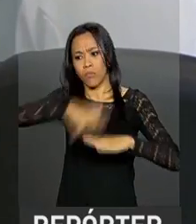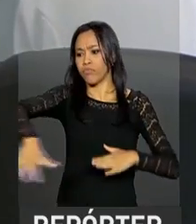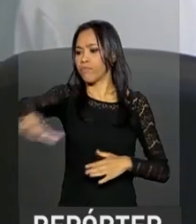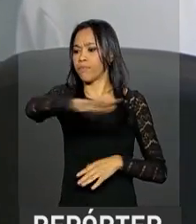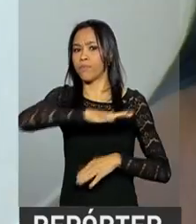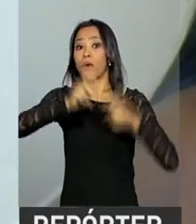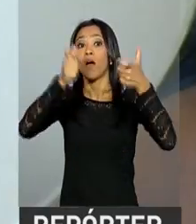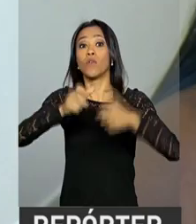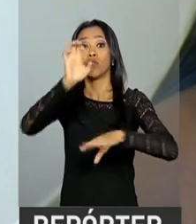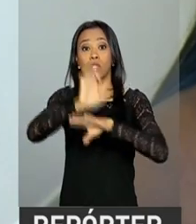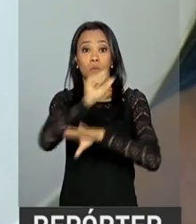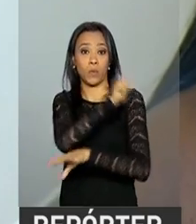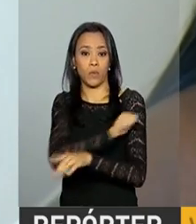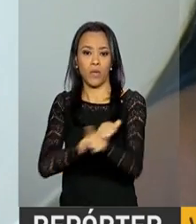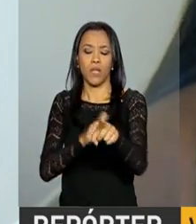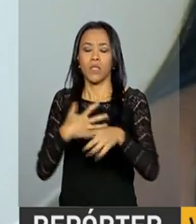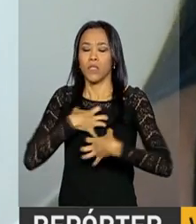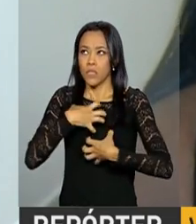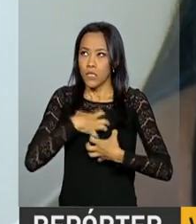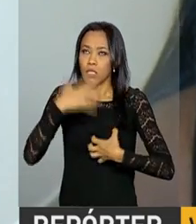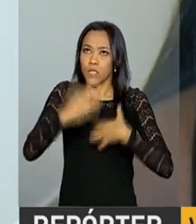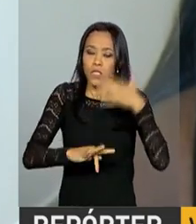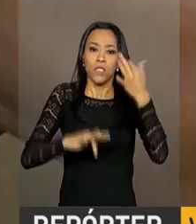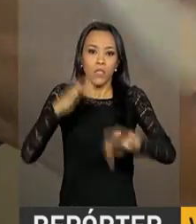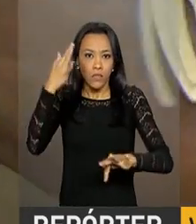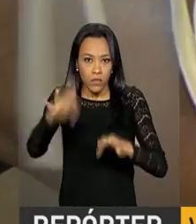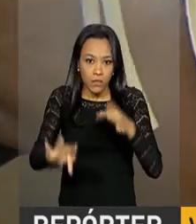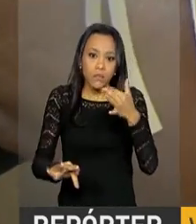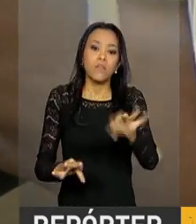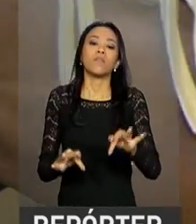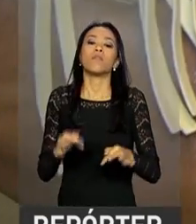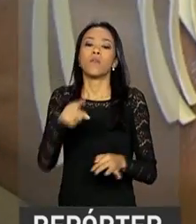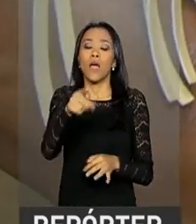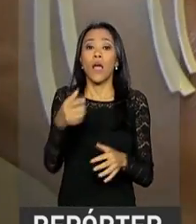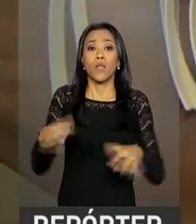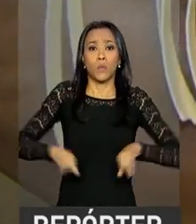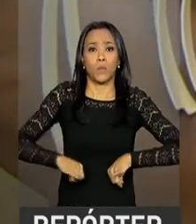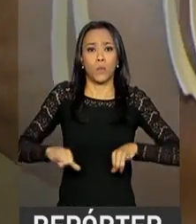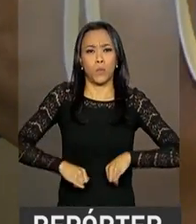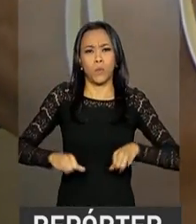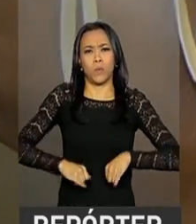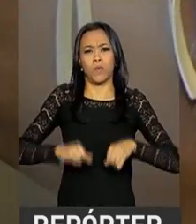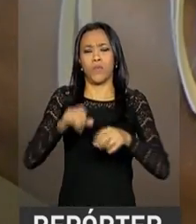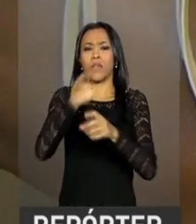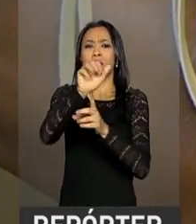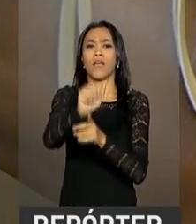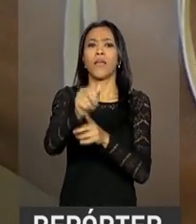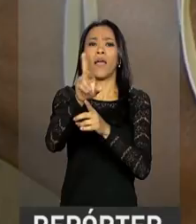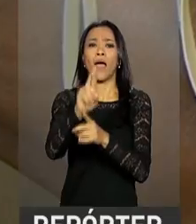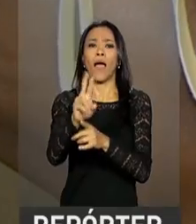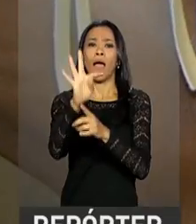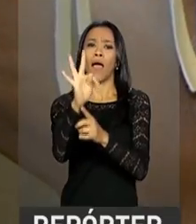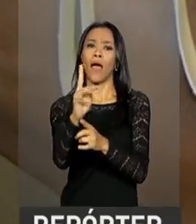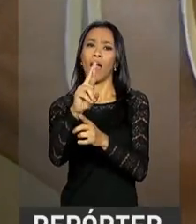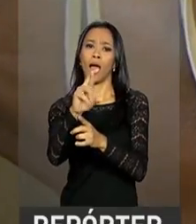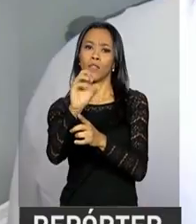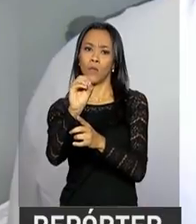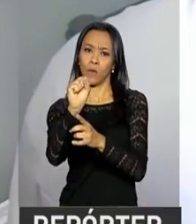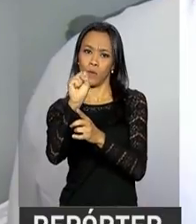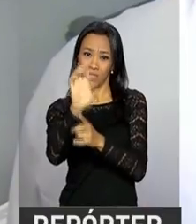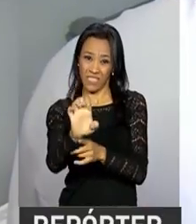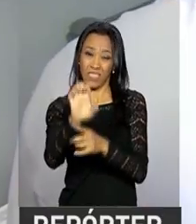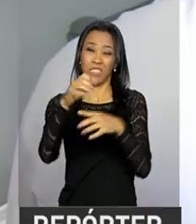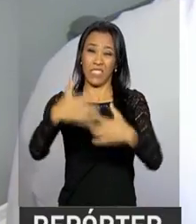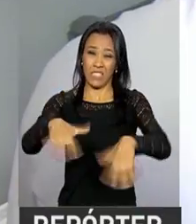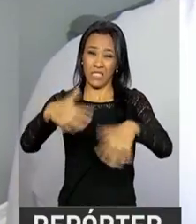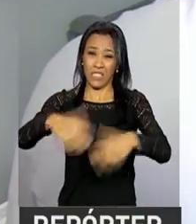Rio de Janeiro eu sinto muita dor D mesmo ela sofre de artrose doença que desgasta as cartilagens dos ossos e